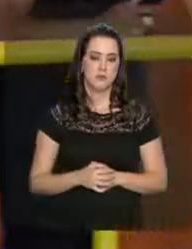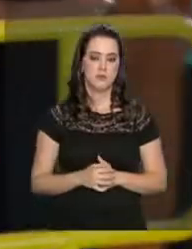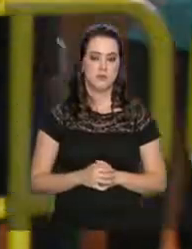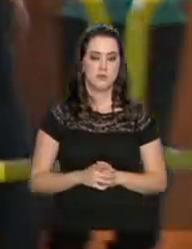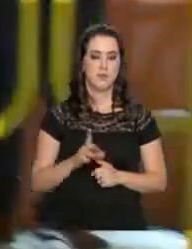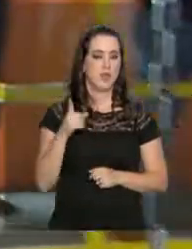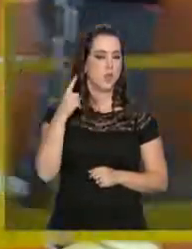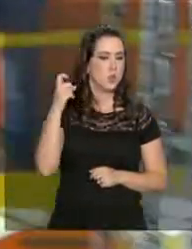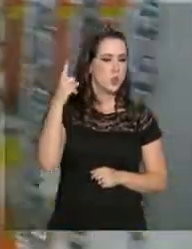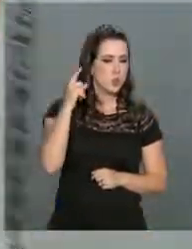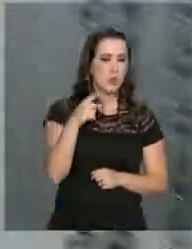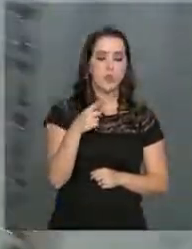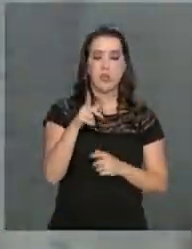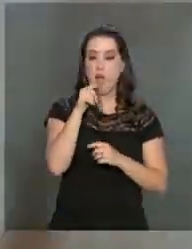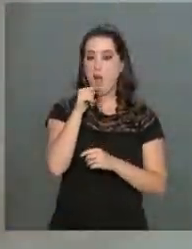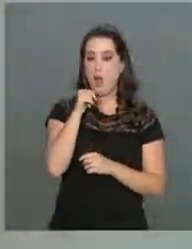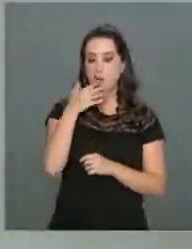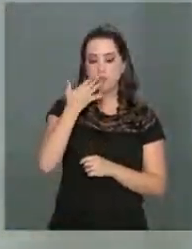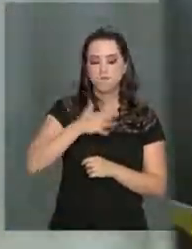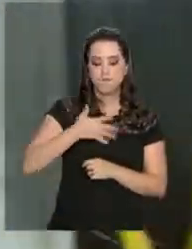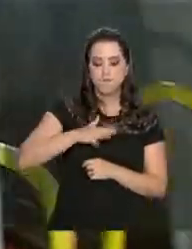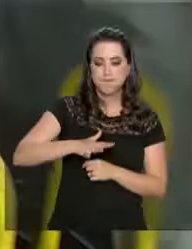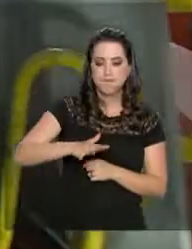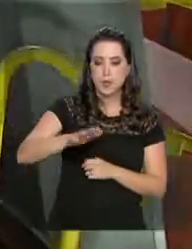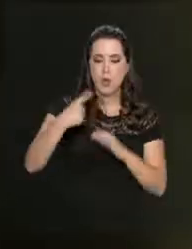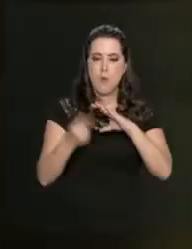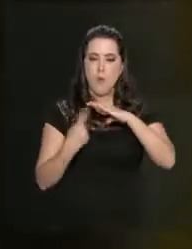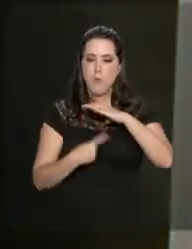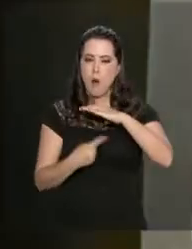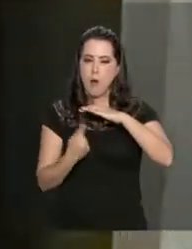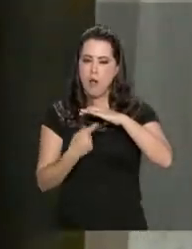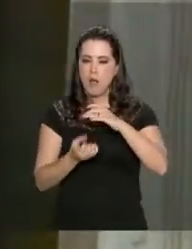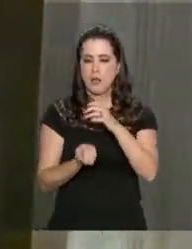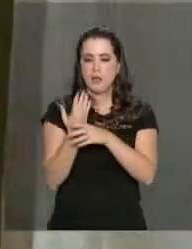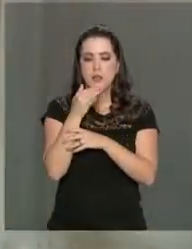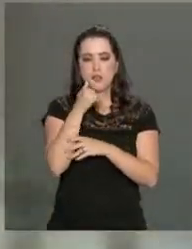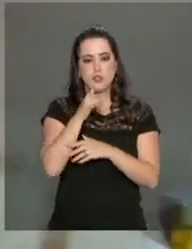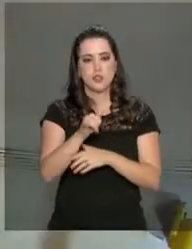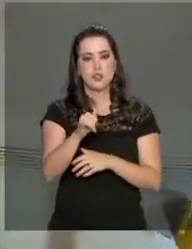é o som da água movendo a turbina e gerando energia elétrica